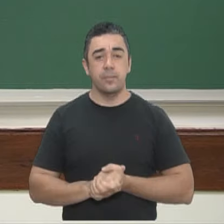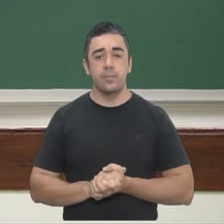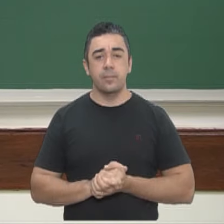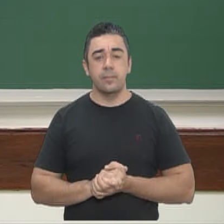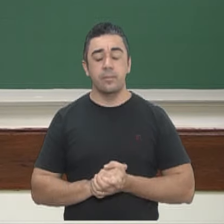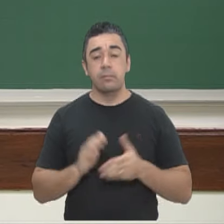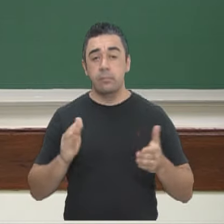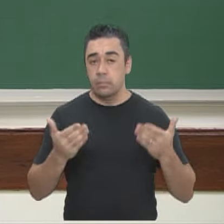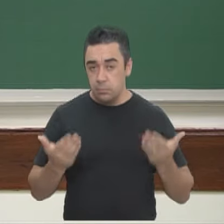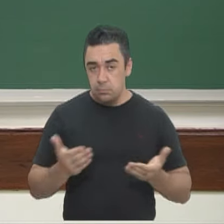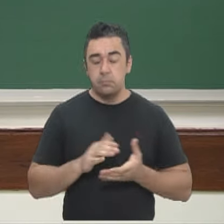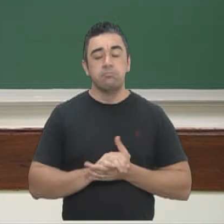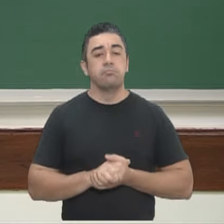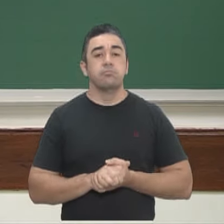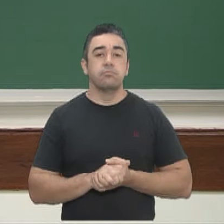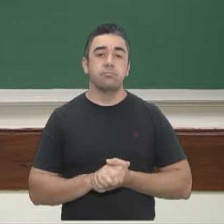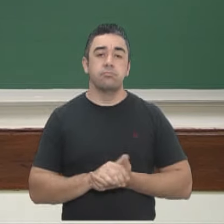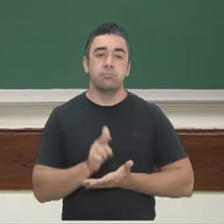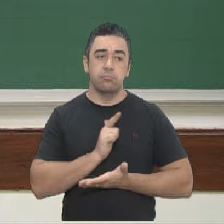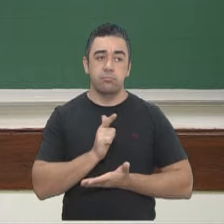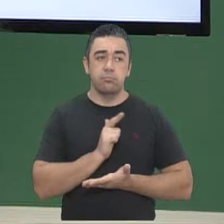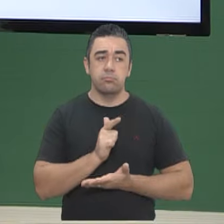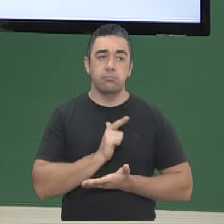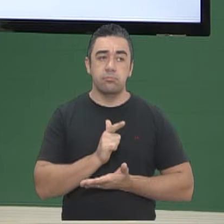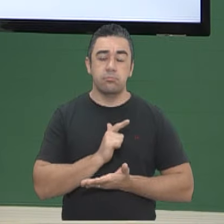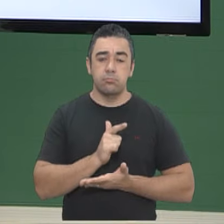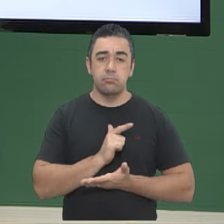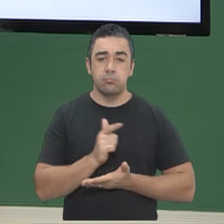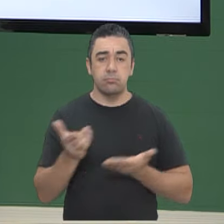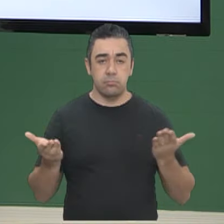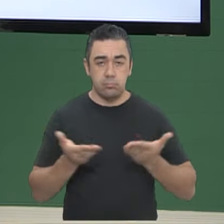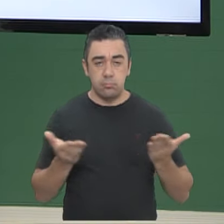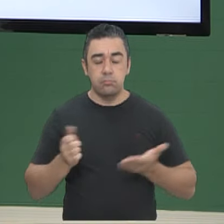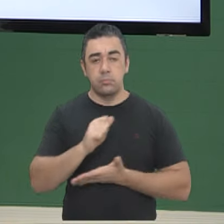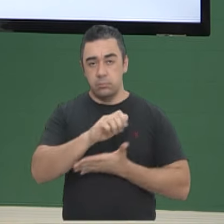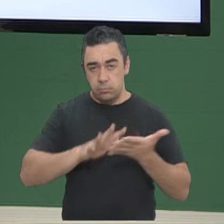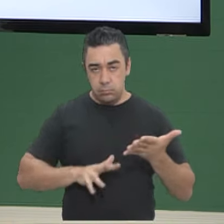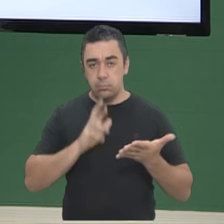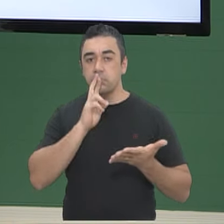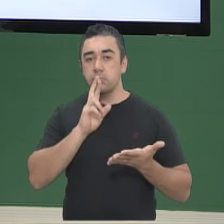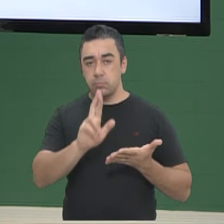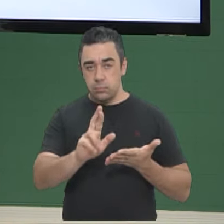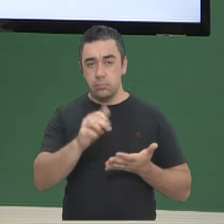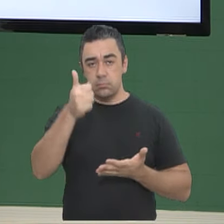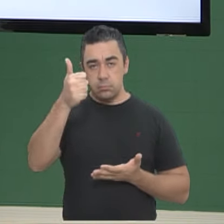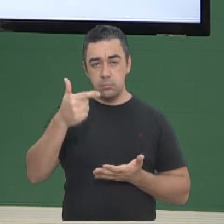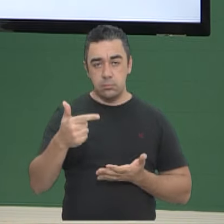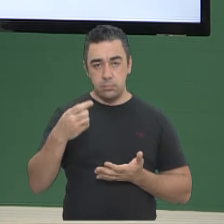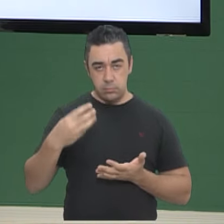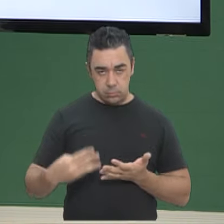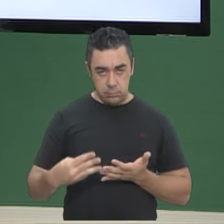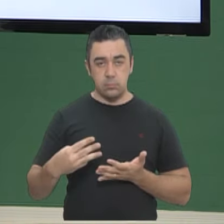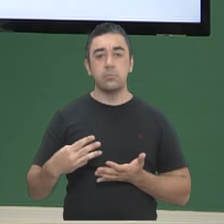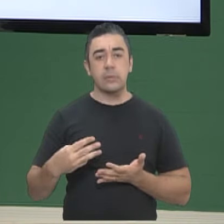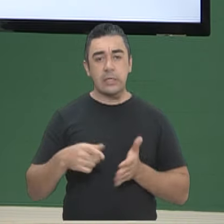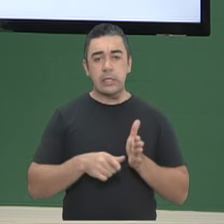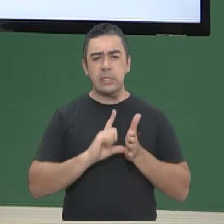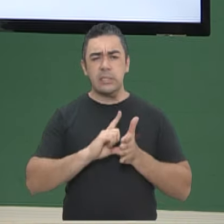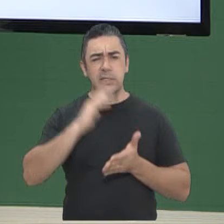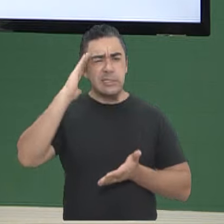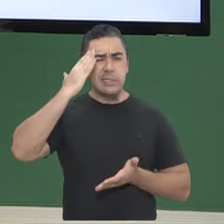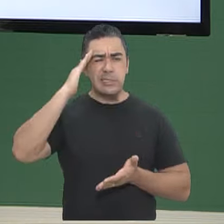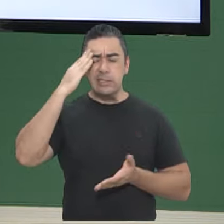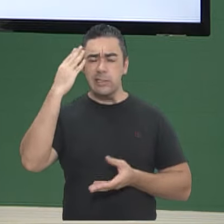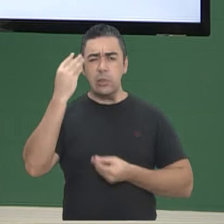Para isso, nós temos essa atividade aqui. Antes de entendermos